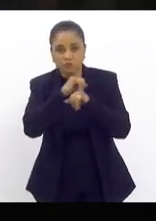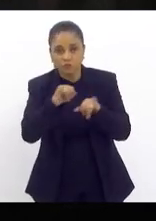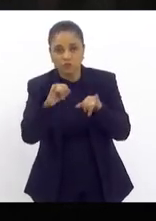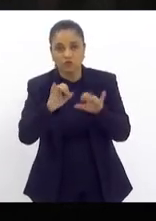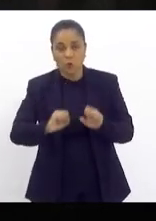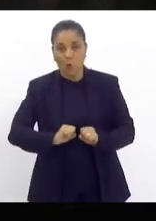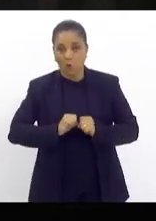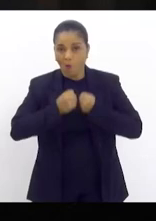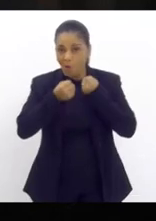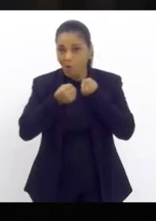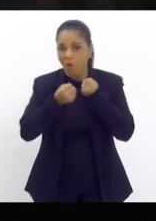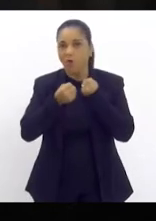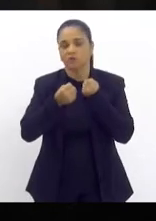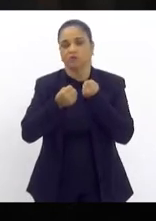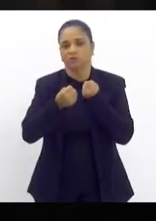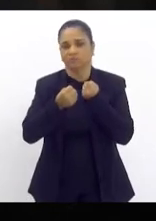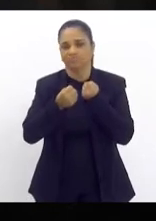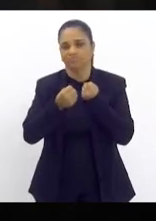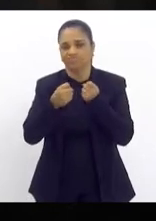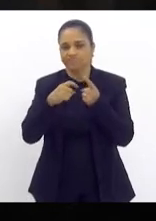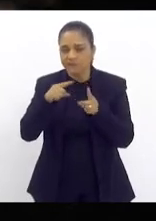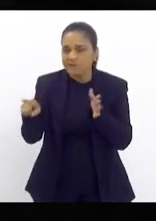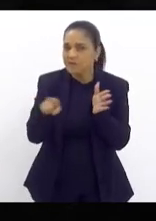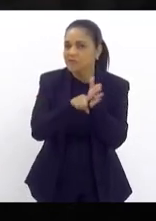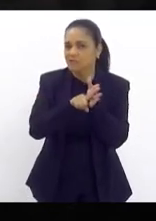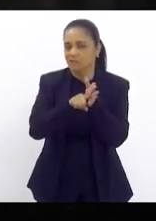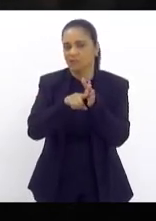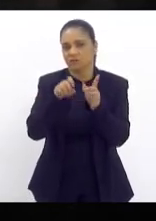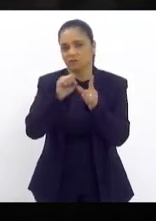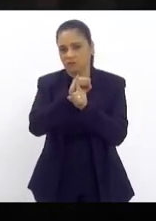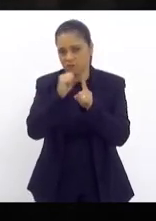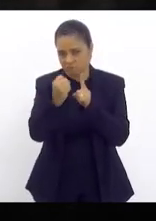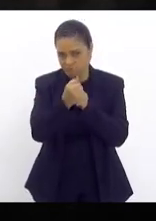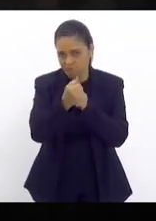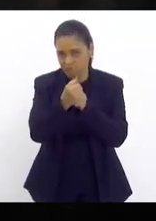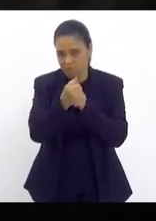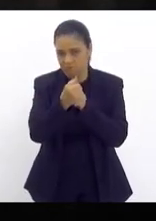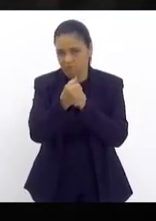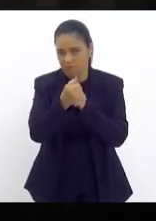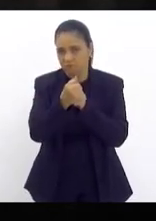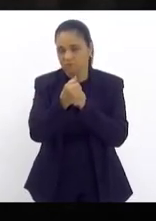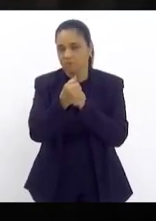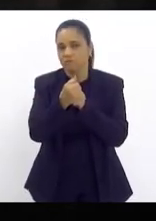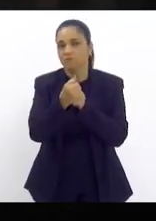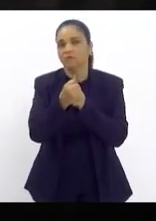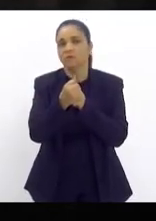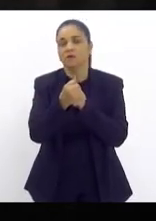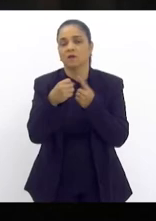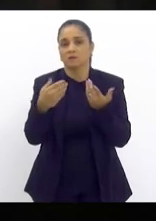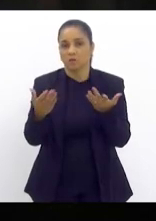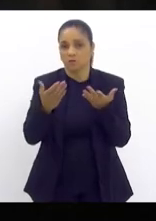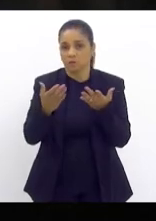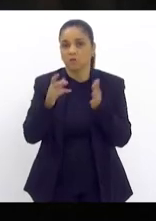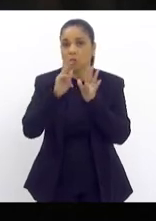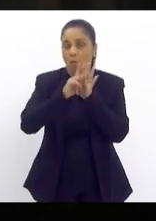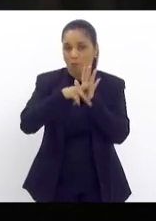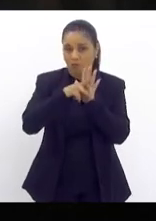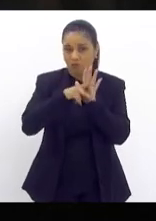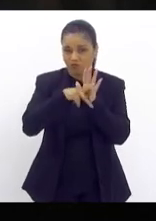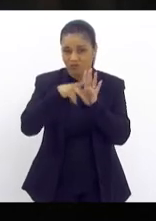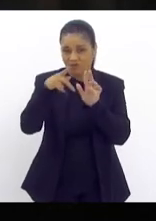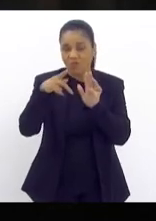têm consequências muito negativas para a sociedade. E por isso eu protocolei um projeto de lei que